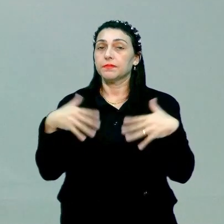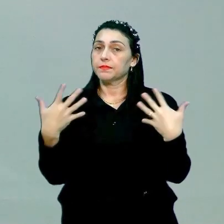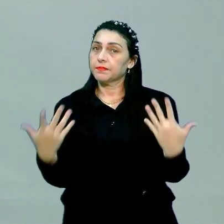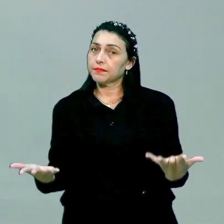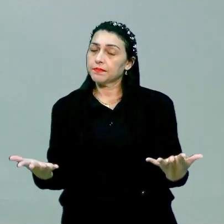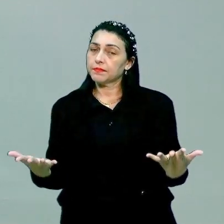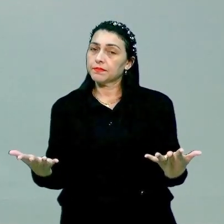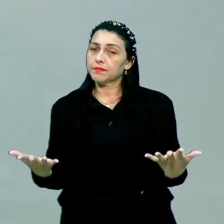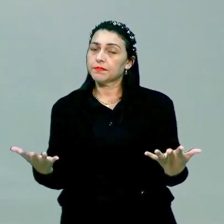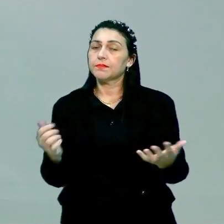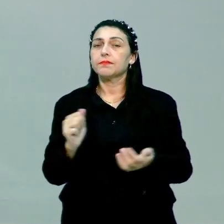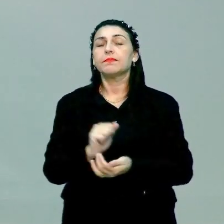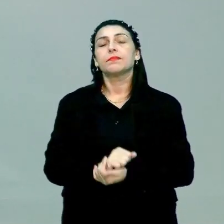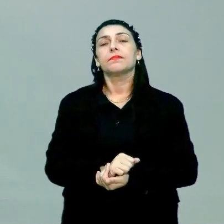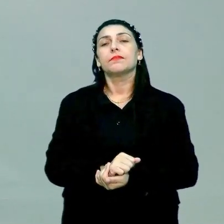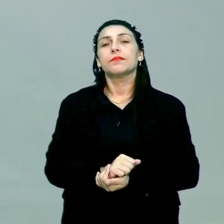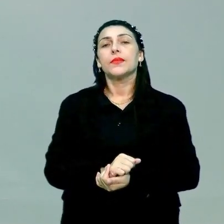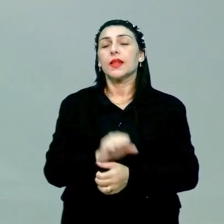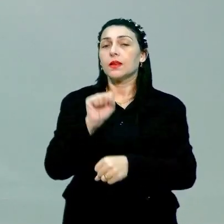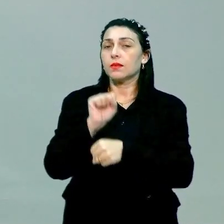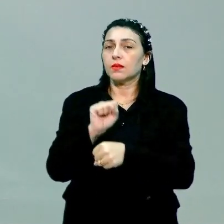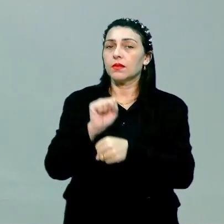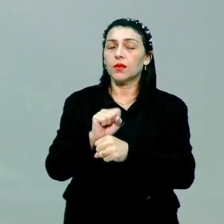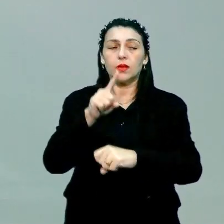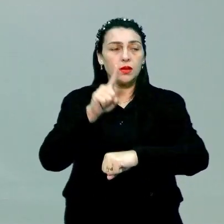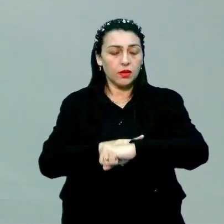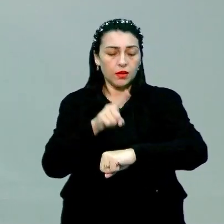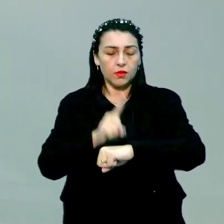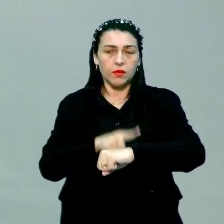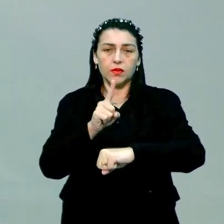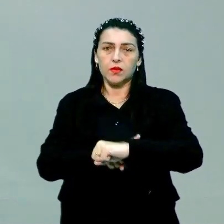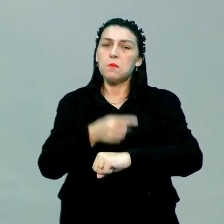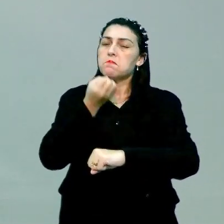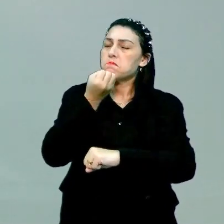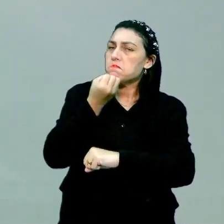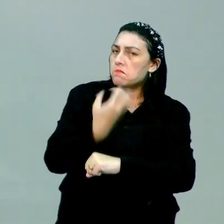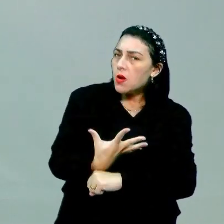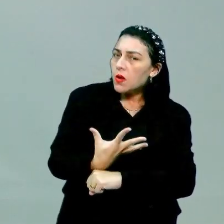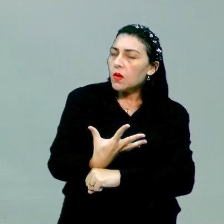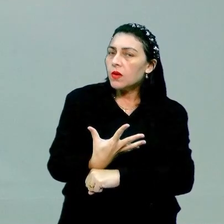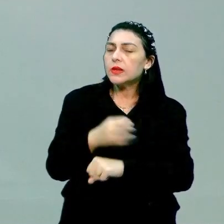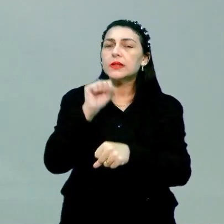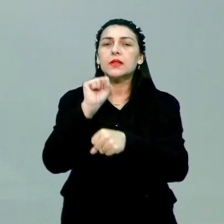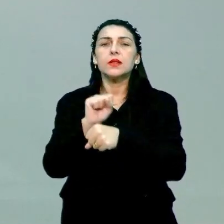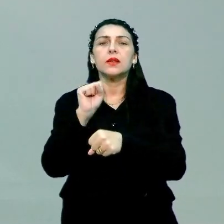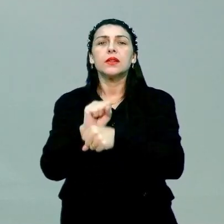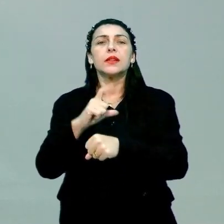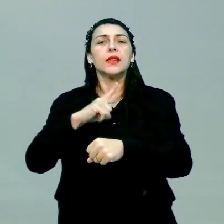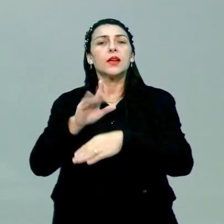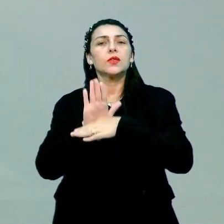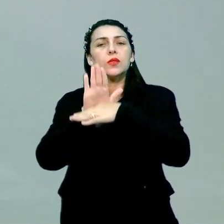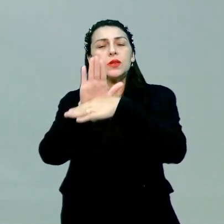Gente, então é isso. Espero que o nosso tempo tenha sido proveitoso. Espero que eu tenha